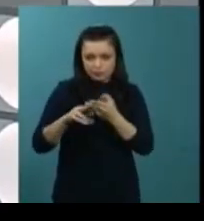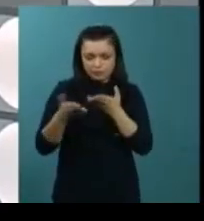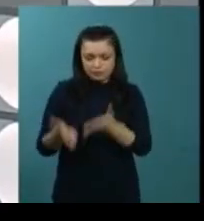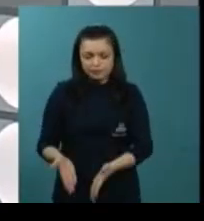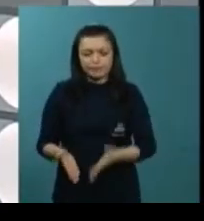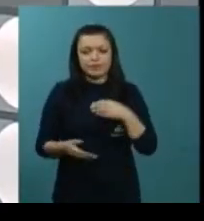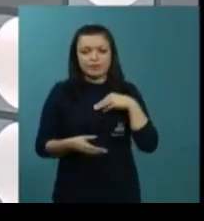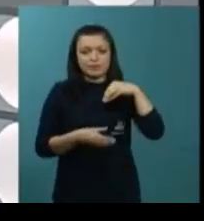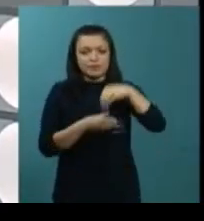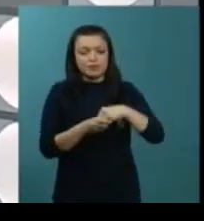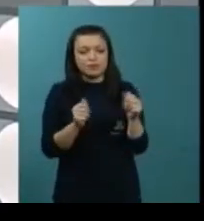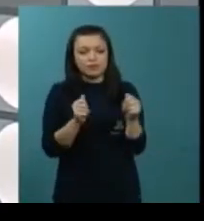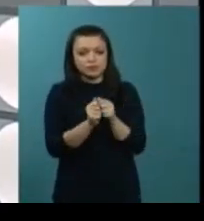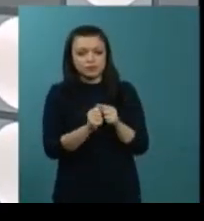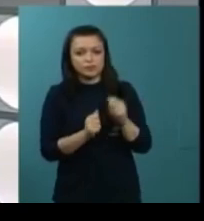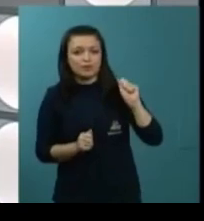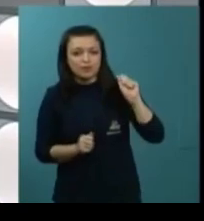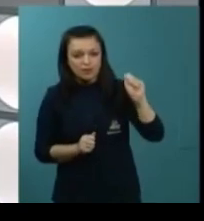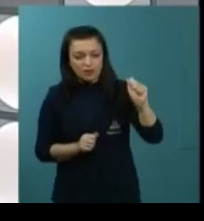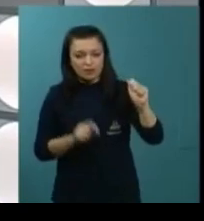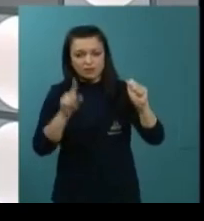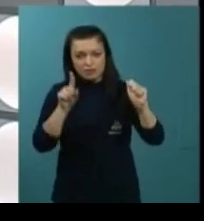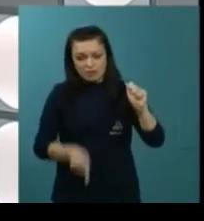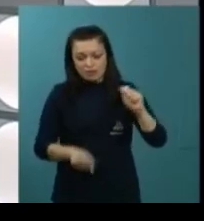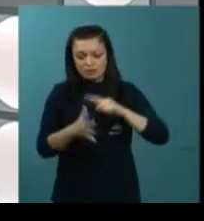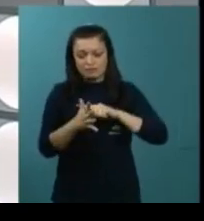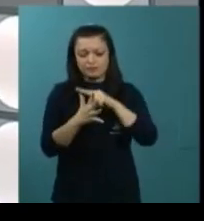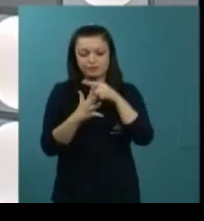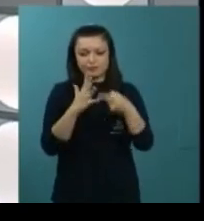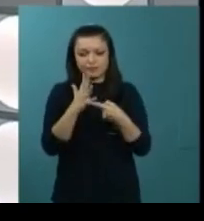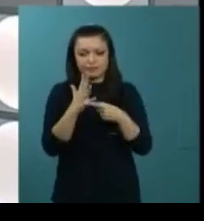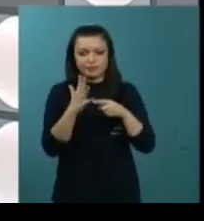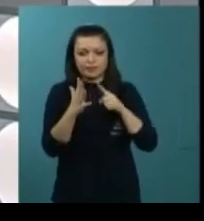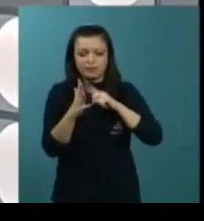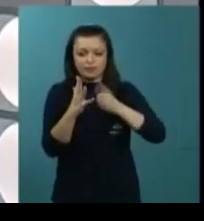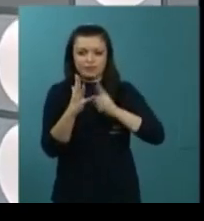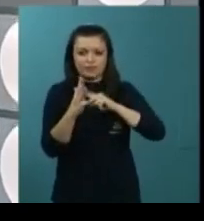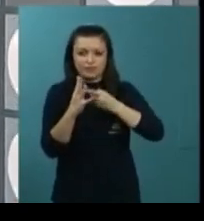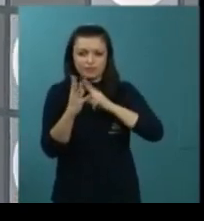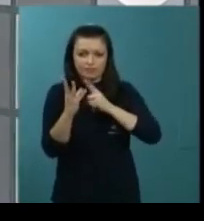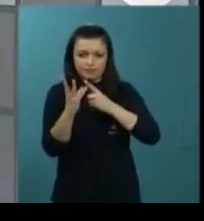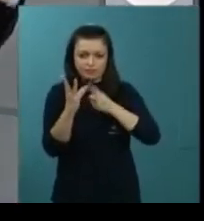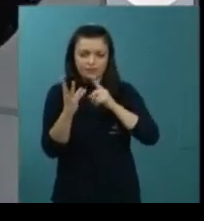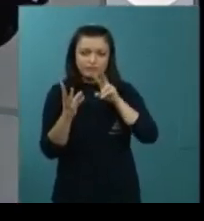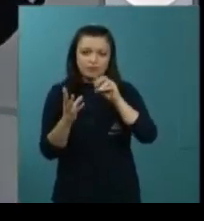A, cujos elementos são as 5 vogais do nosso alfabeto.